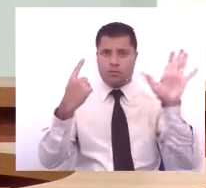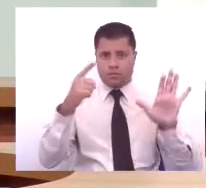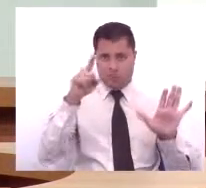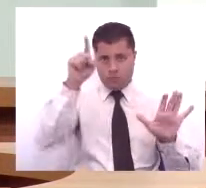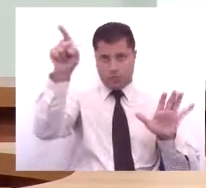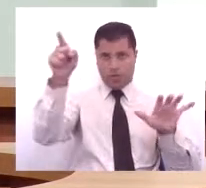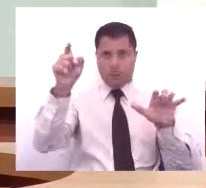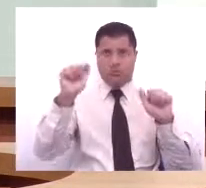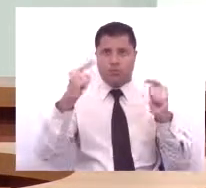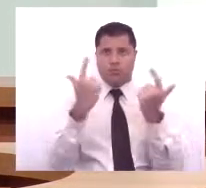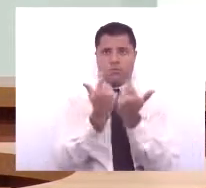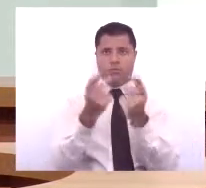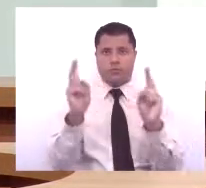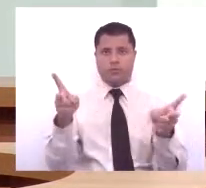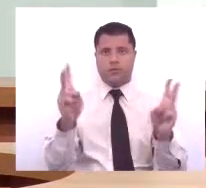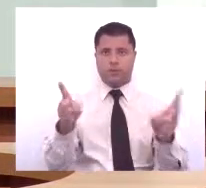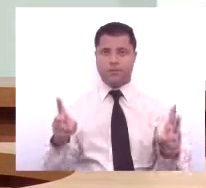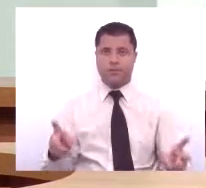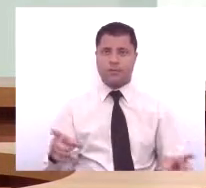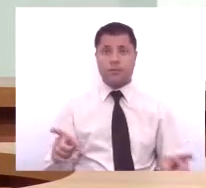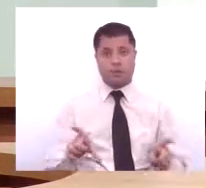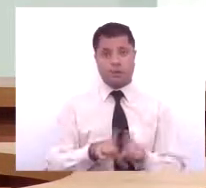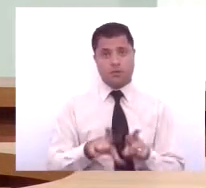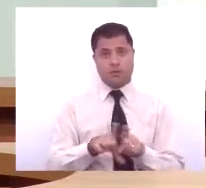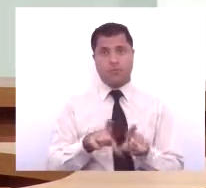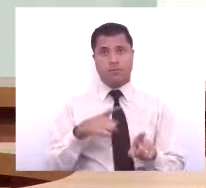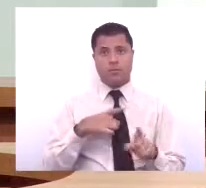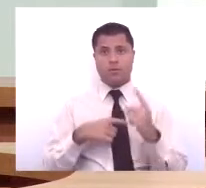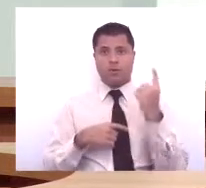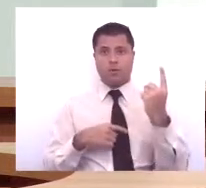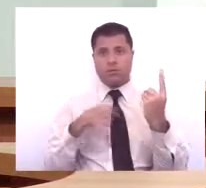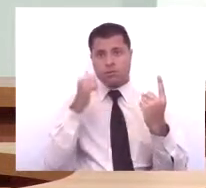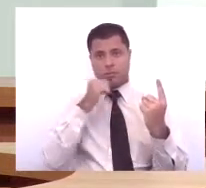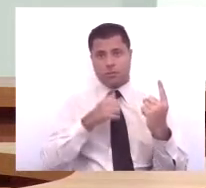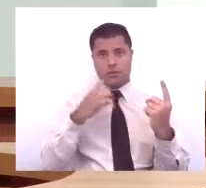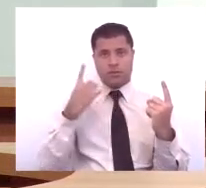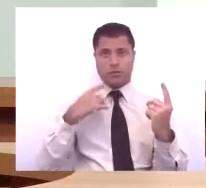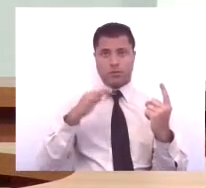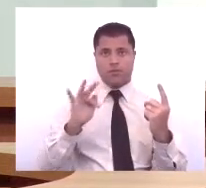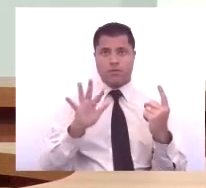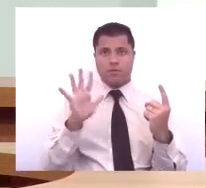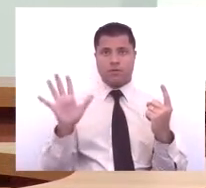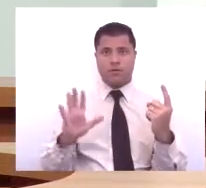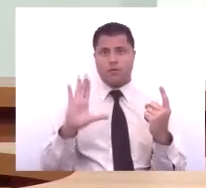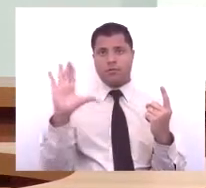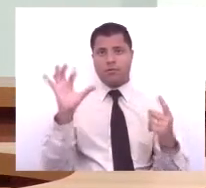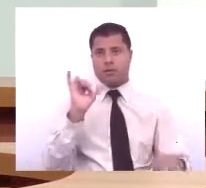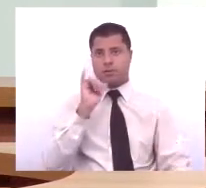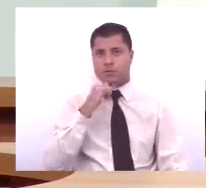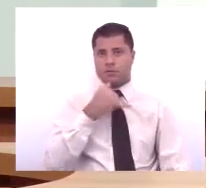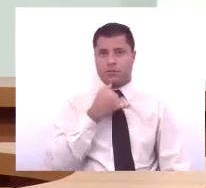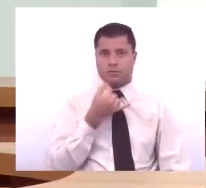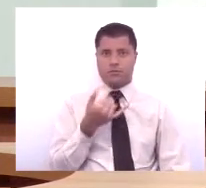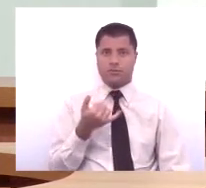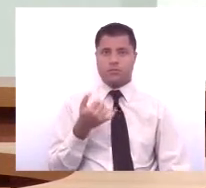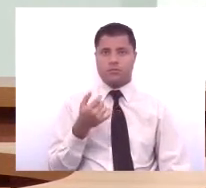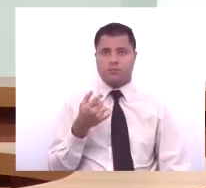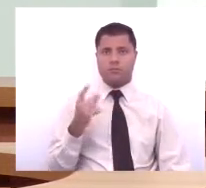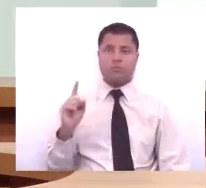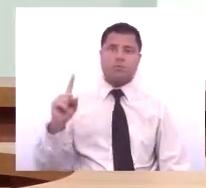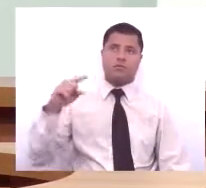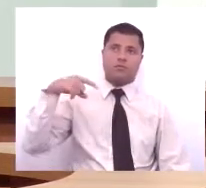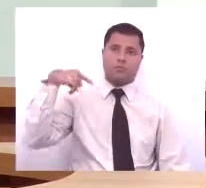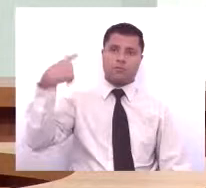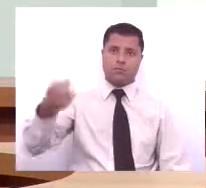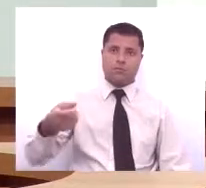e temos uma federal, mas infelizmente a nossa cidade vai ficar para o próximo